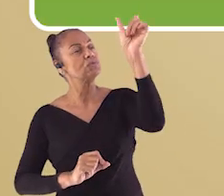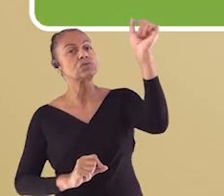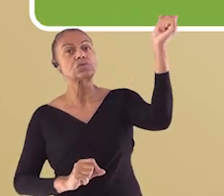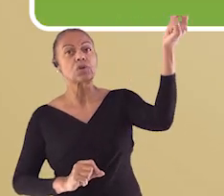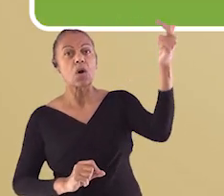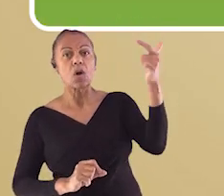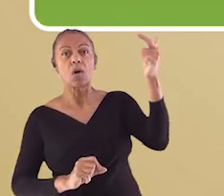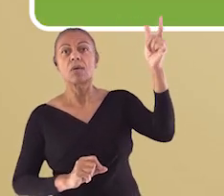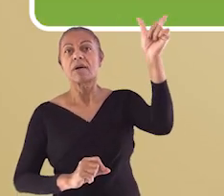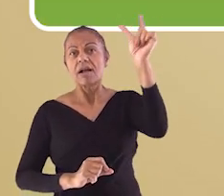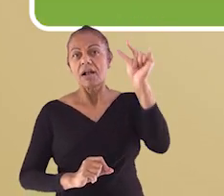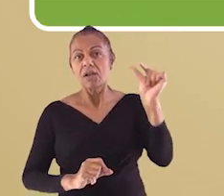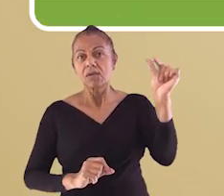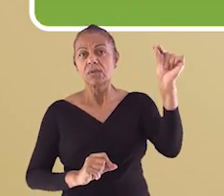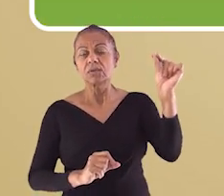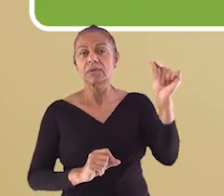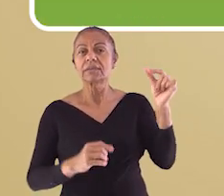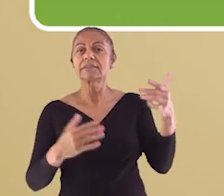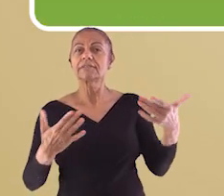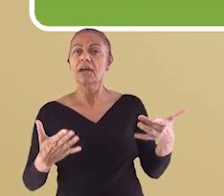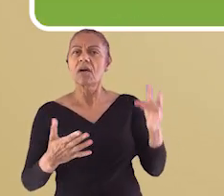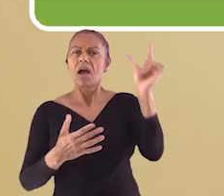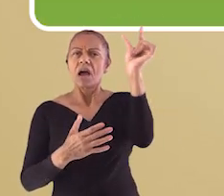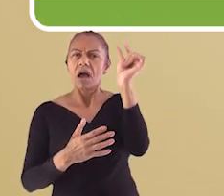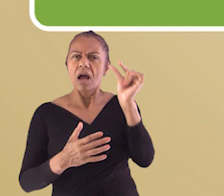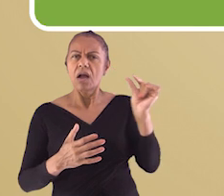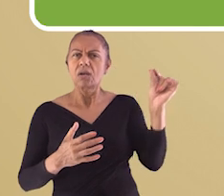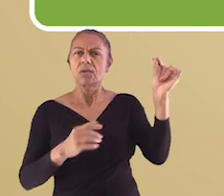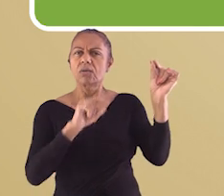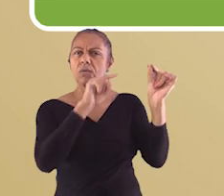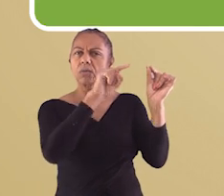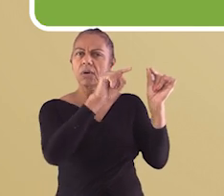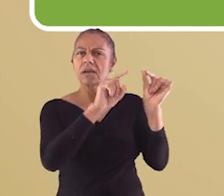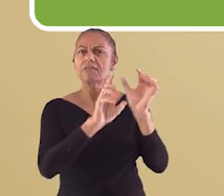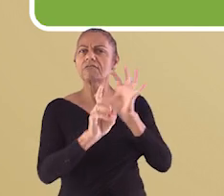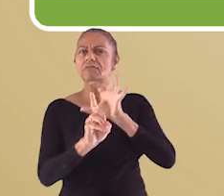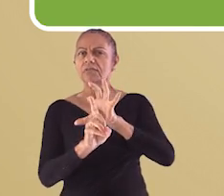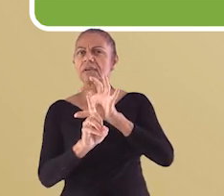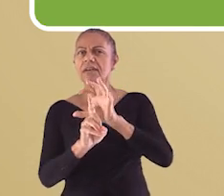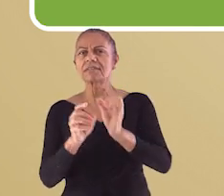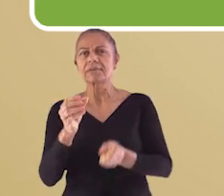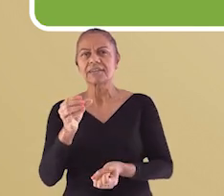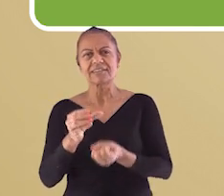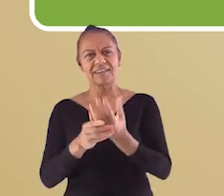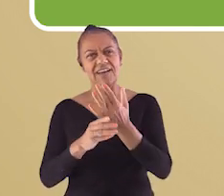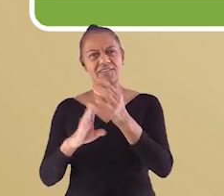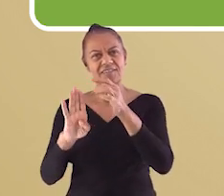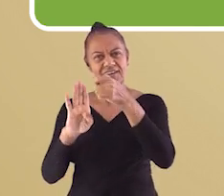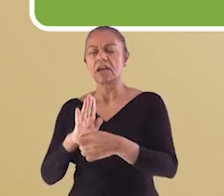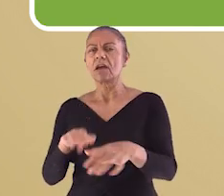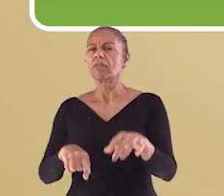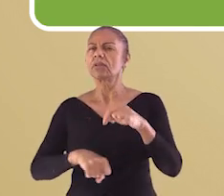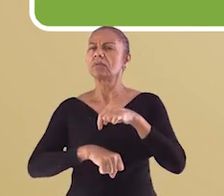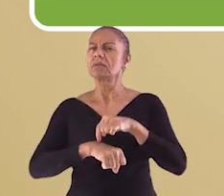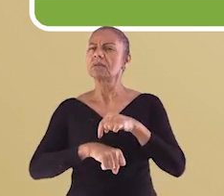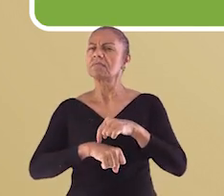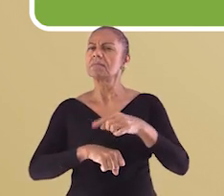a Lua influenciou na construção do calendário? Darei um tempo para que vocês copiem a pergunta do dia.